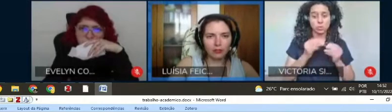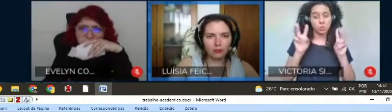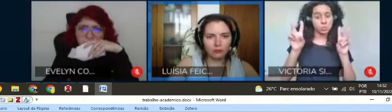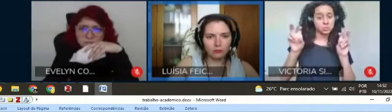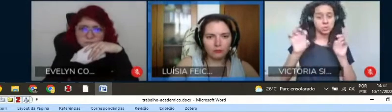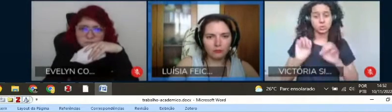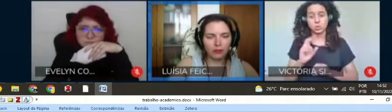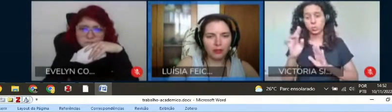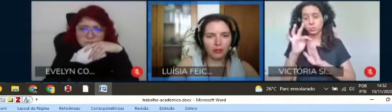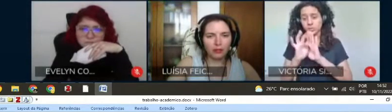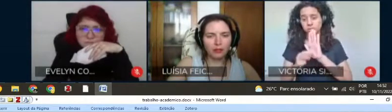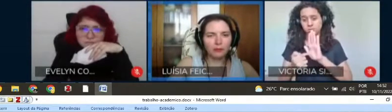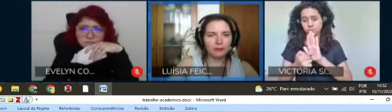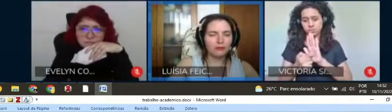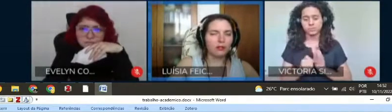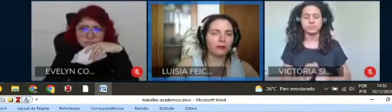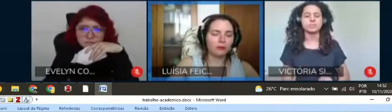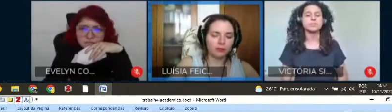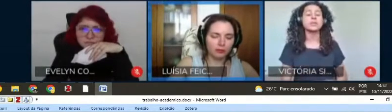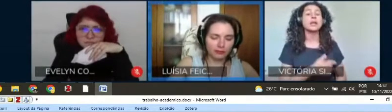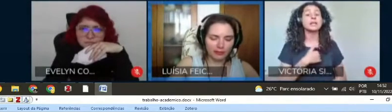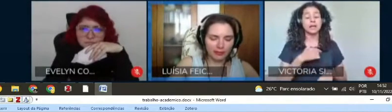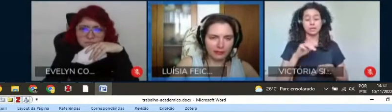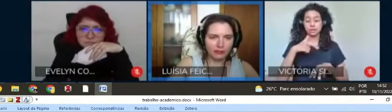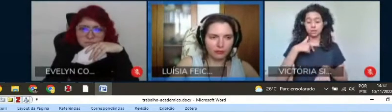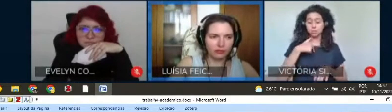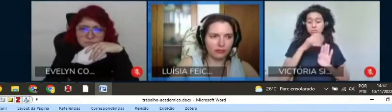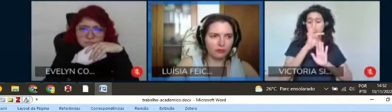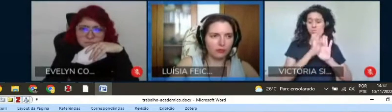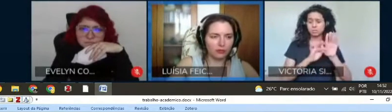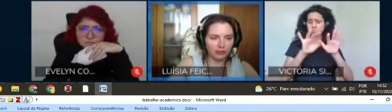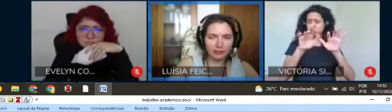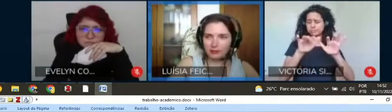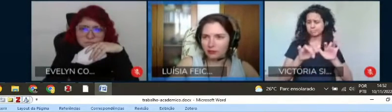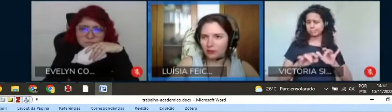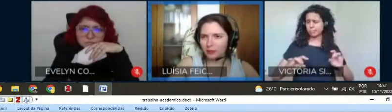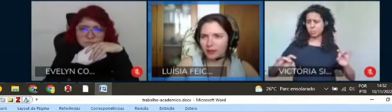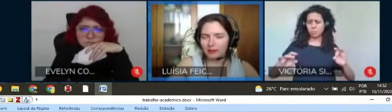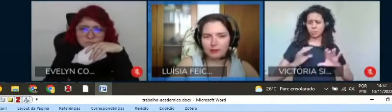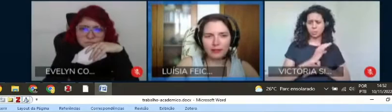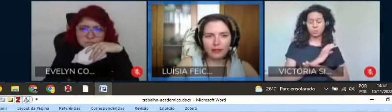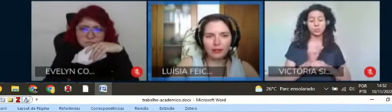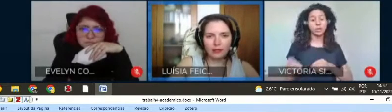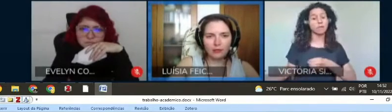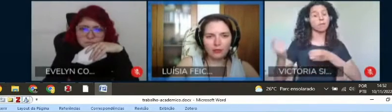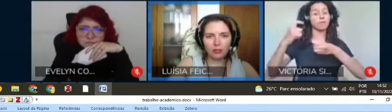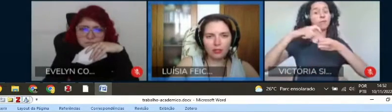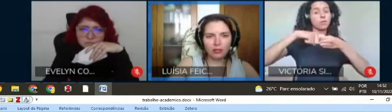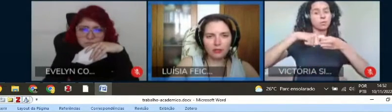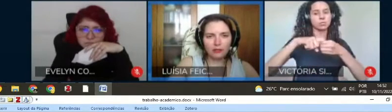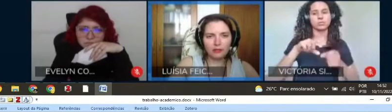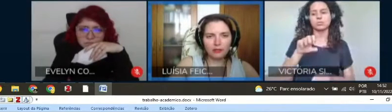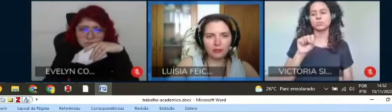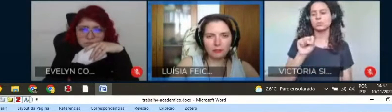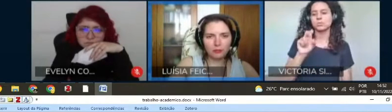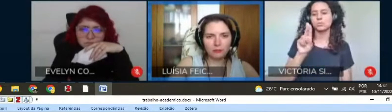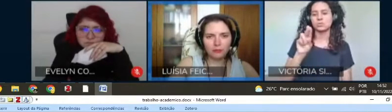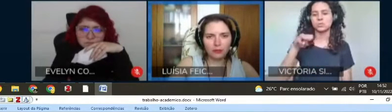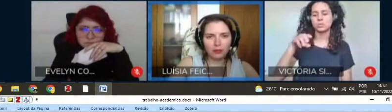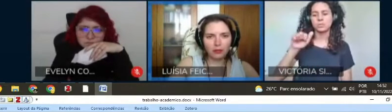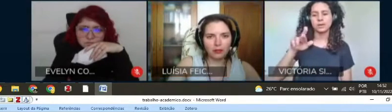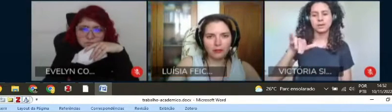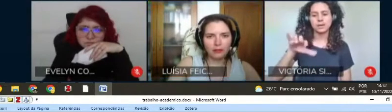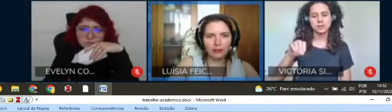botão direito. E da mesma forma como eu atualizei a lista de ilustrações e a lista de tabelas, eu venho aqui em atualizar